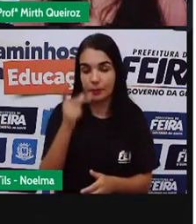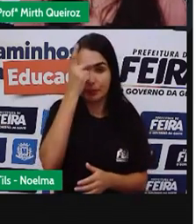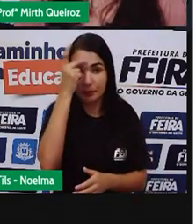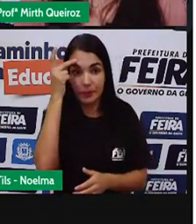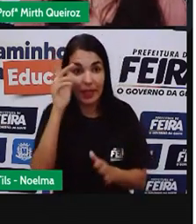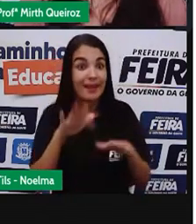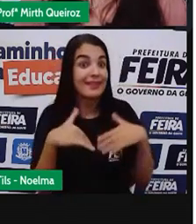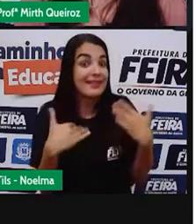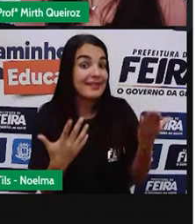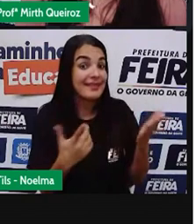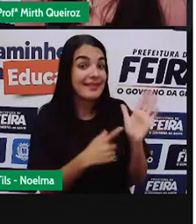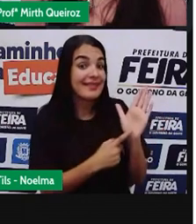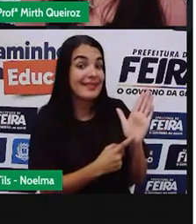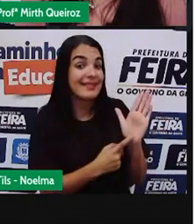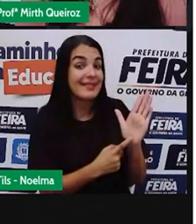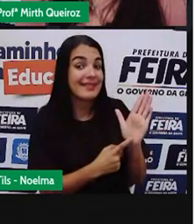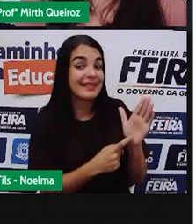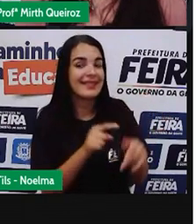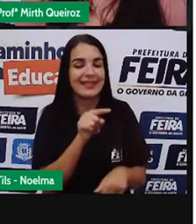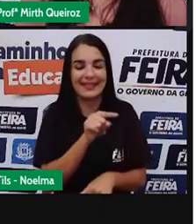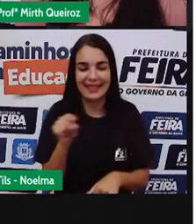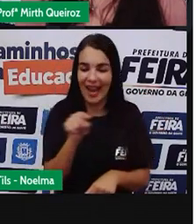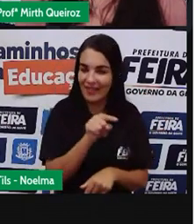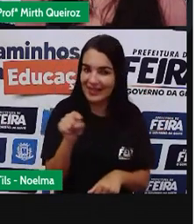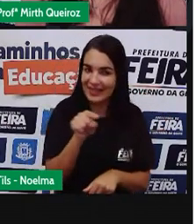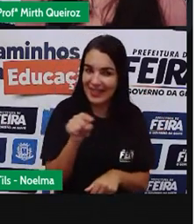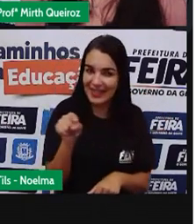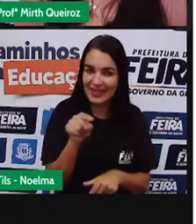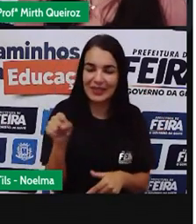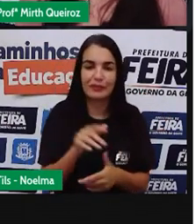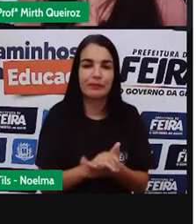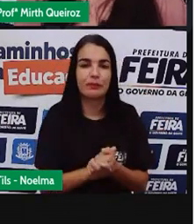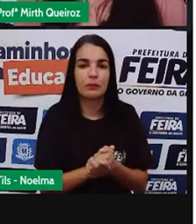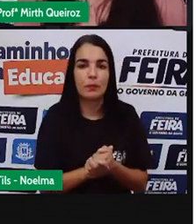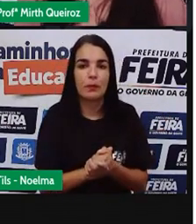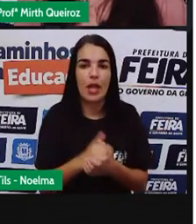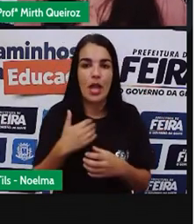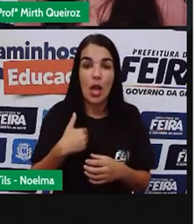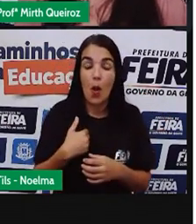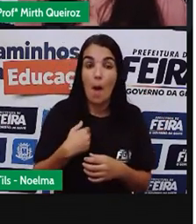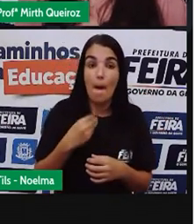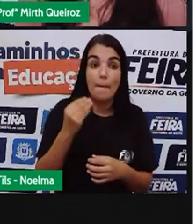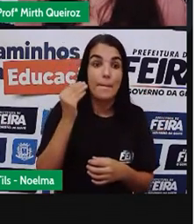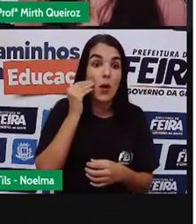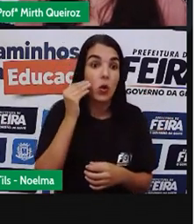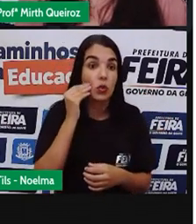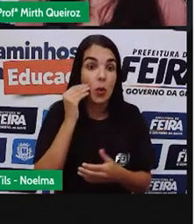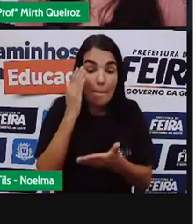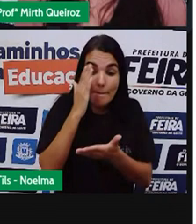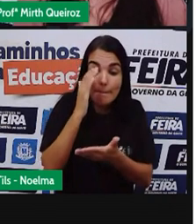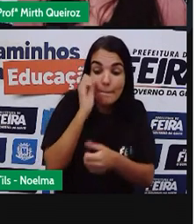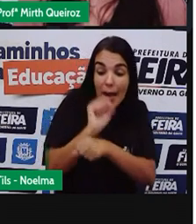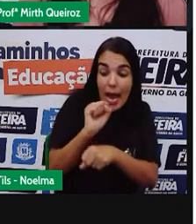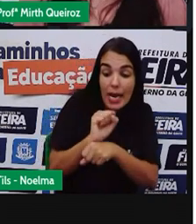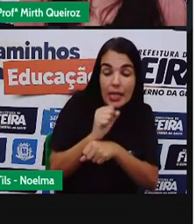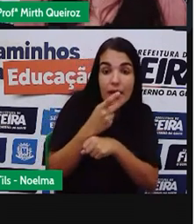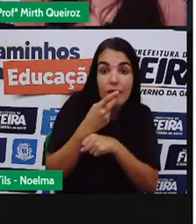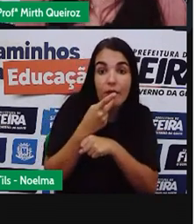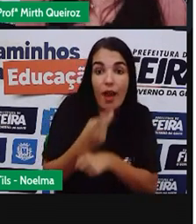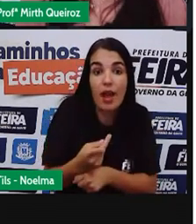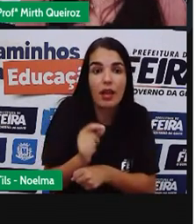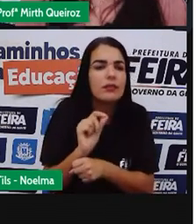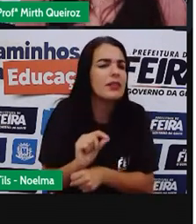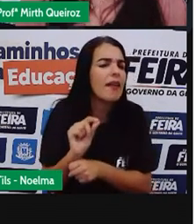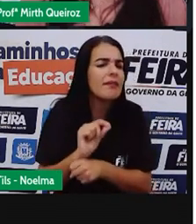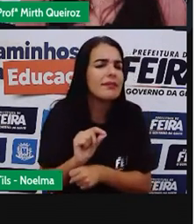sou eu? O travessão. Indico a interrupção na fala. Quem sou